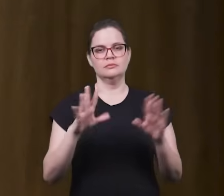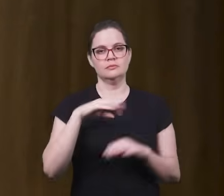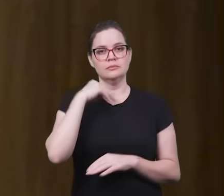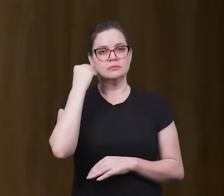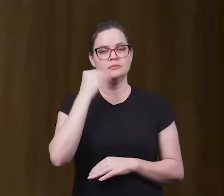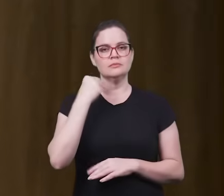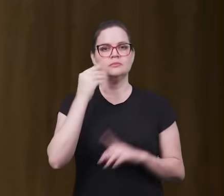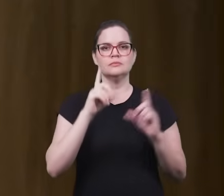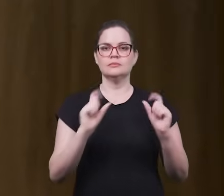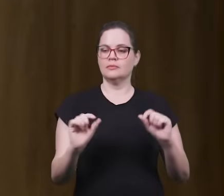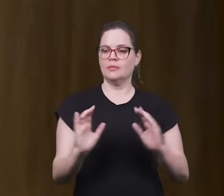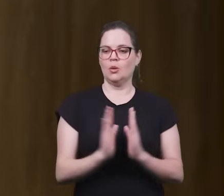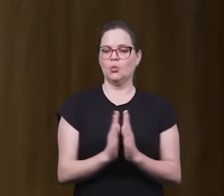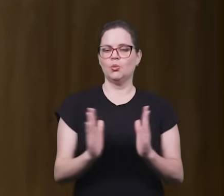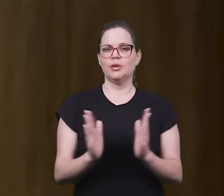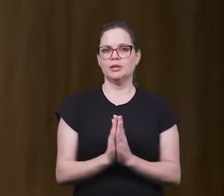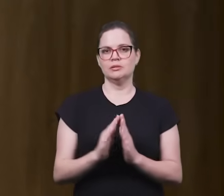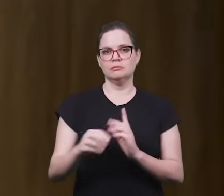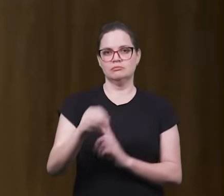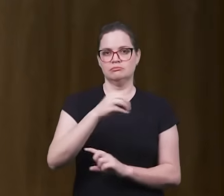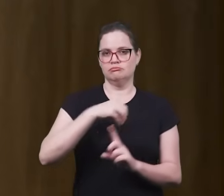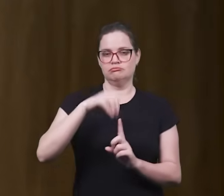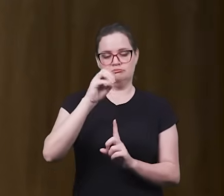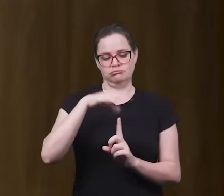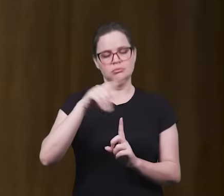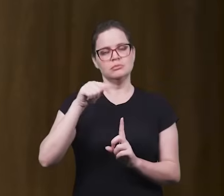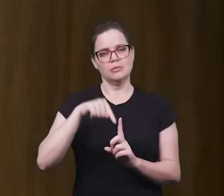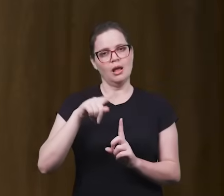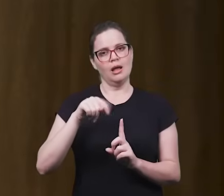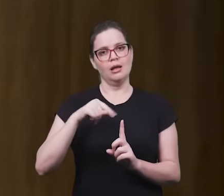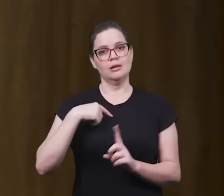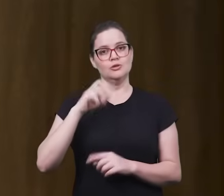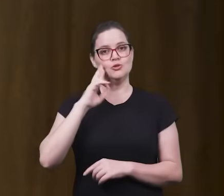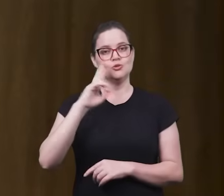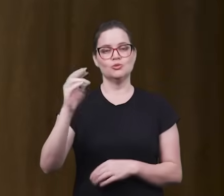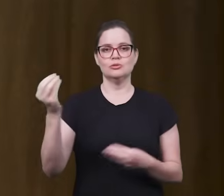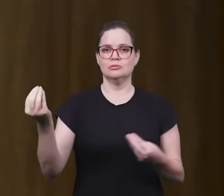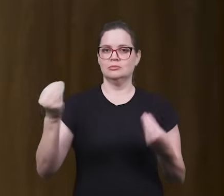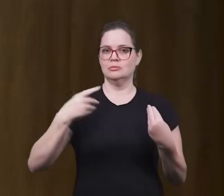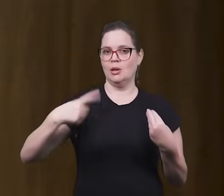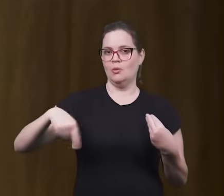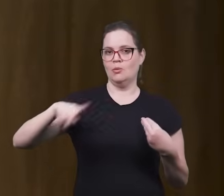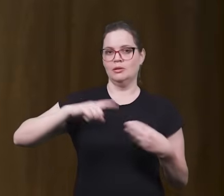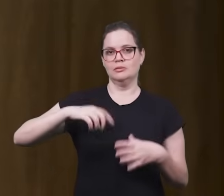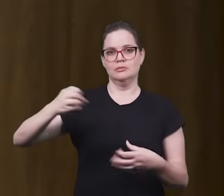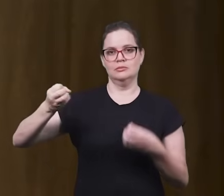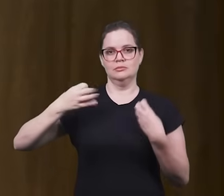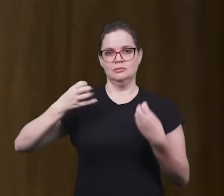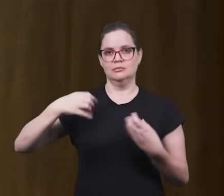essa experiência, né? A oração é um recurso da graça que o Senhor coloca para